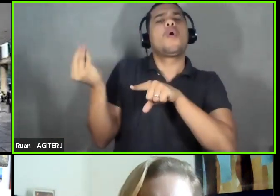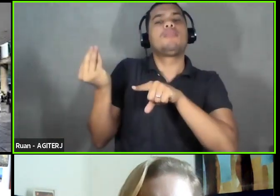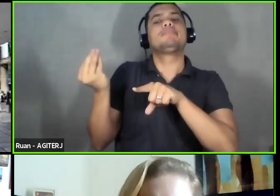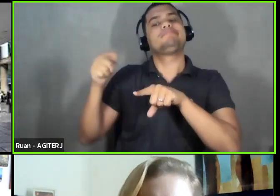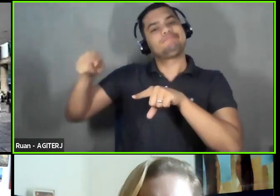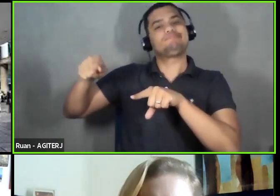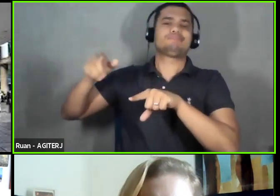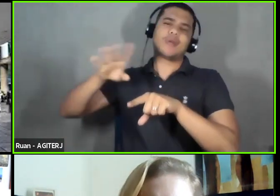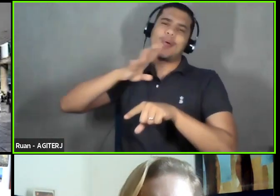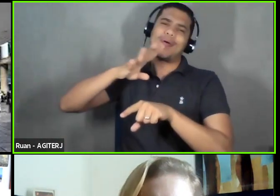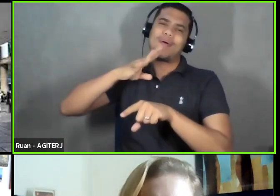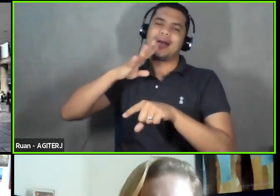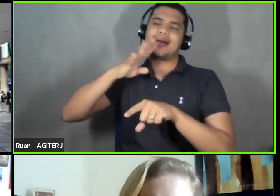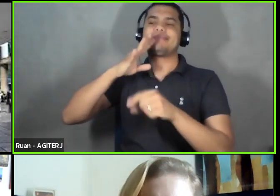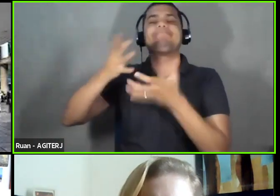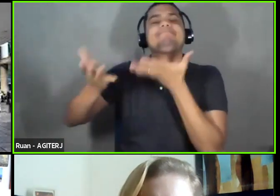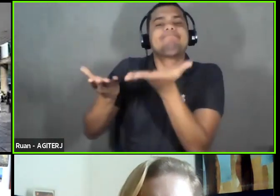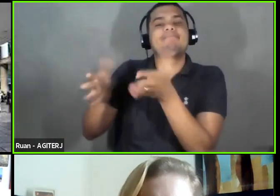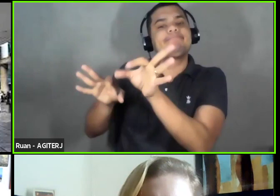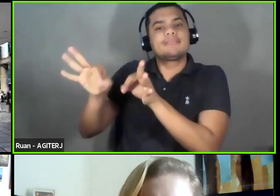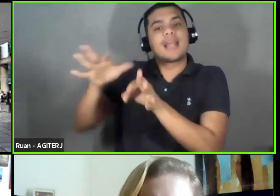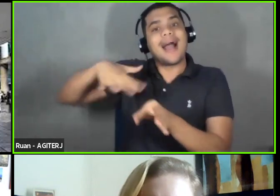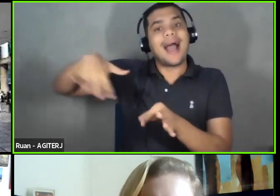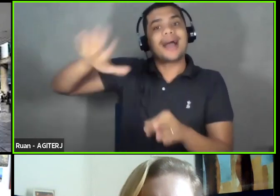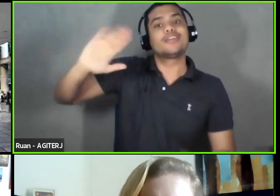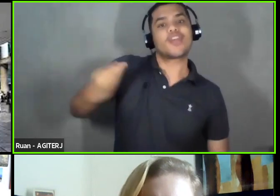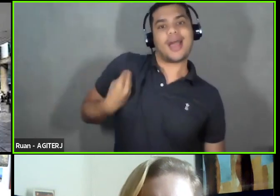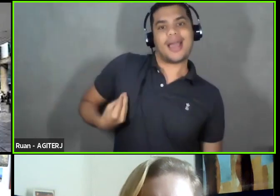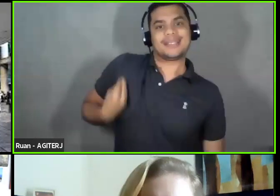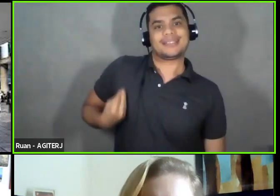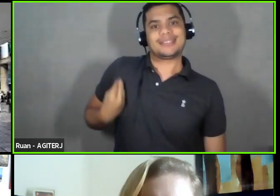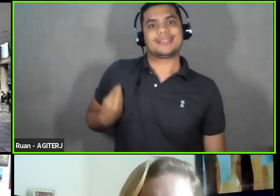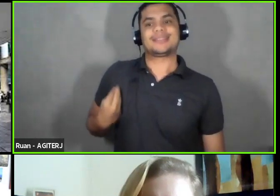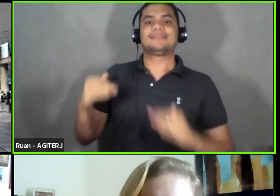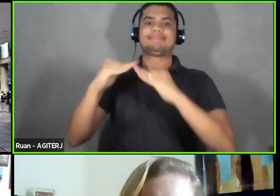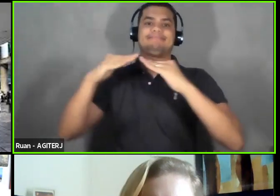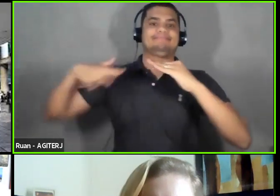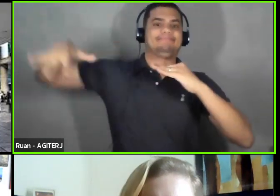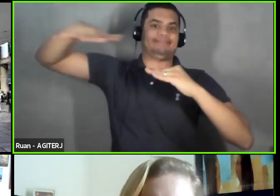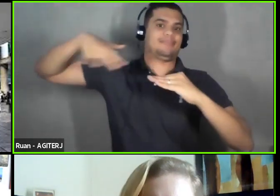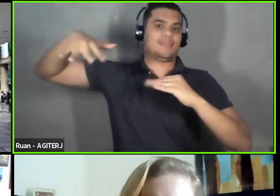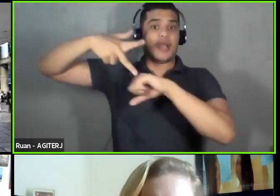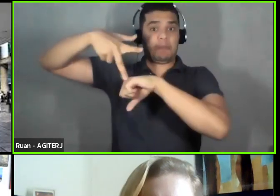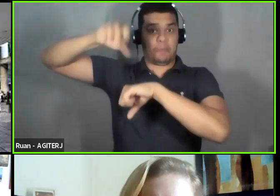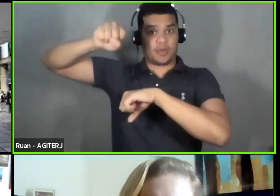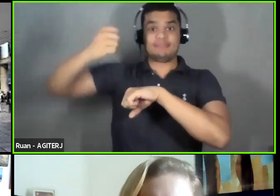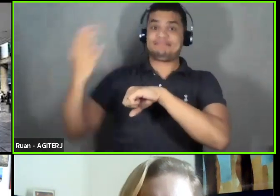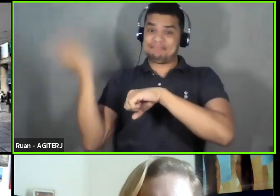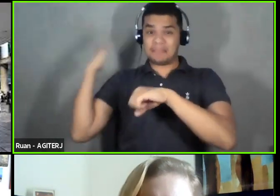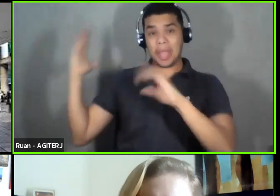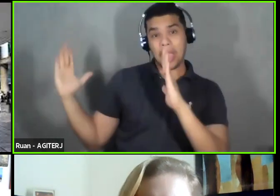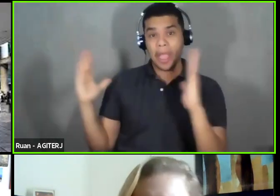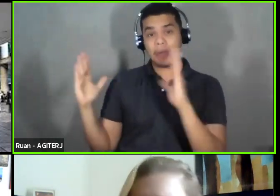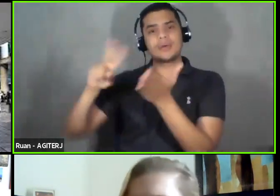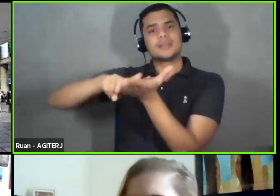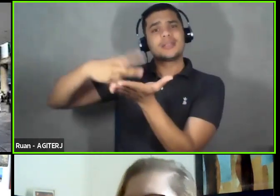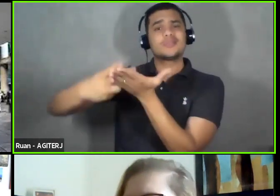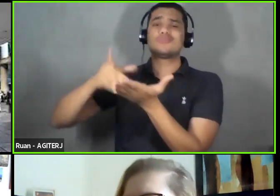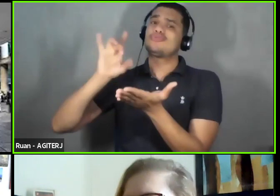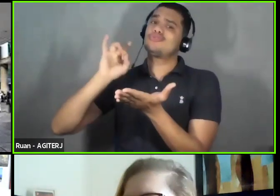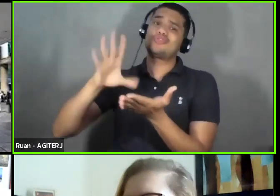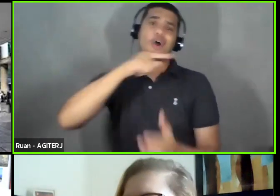tradicionalmente formados a partir de áreas existentes no nível de pós-graduação. E, na época, a tradução só tinha espaço na